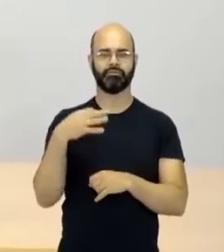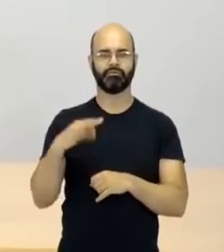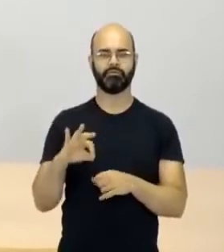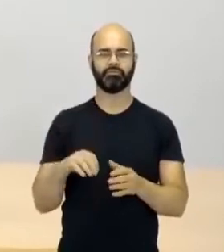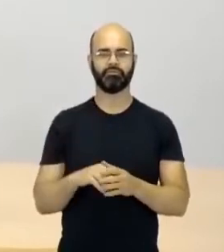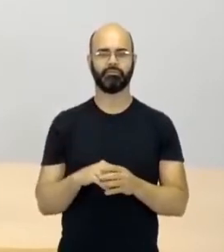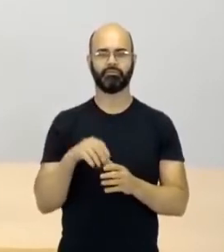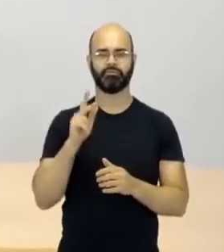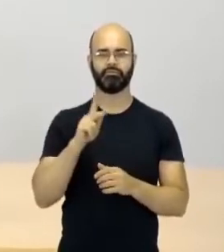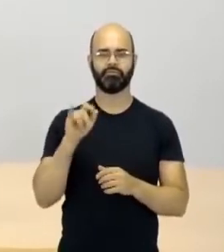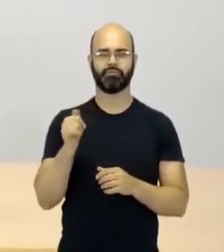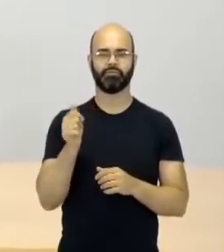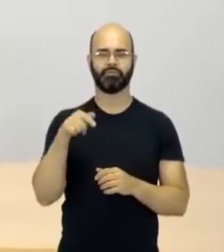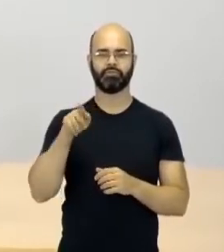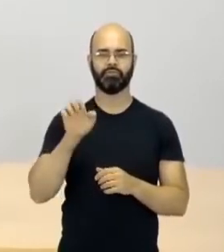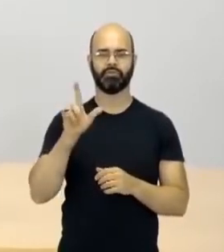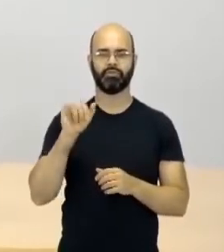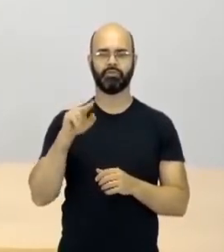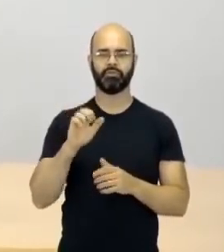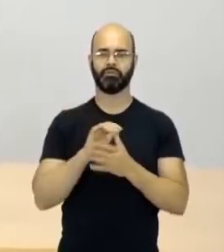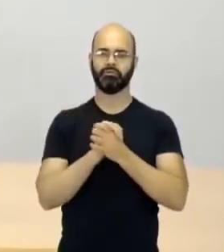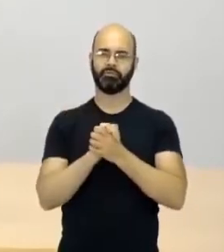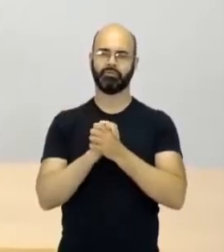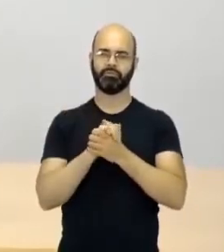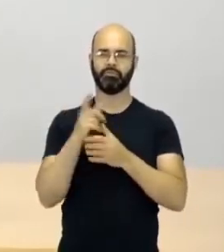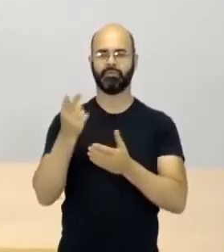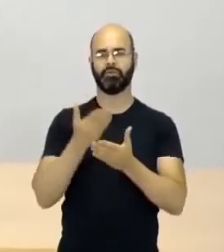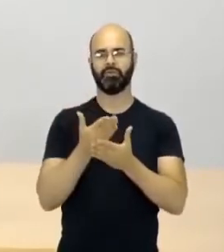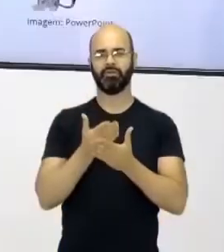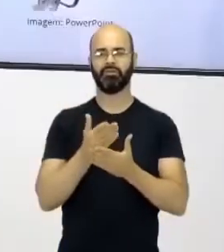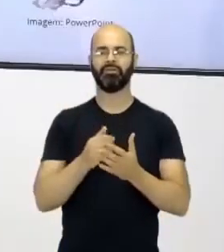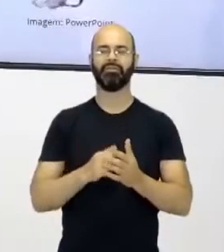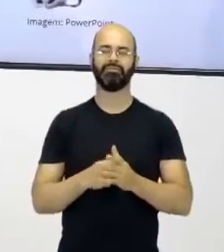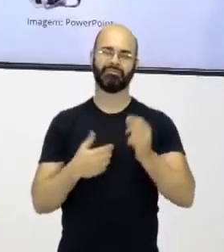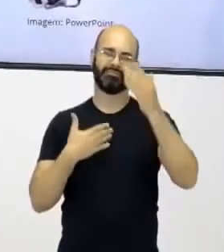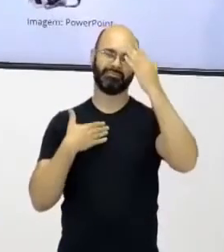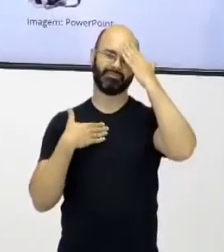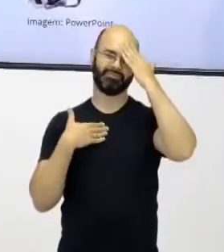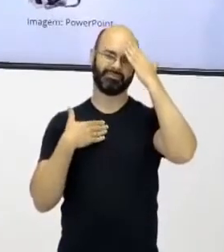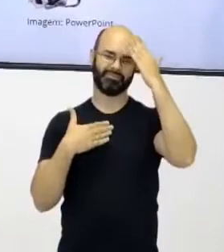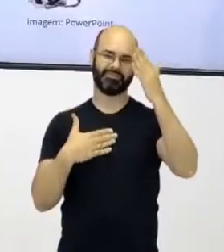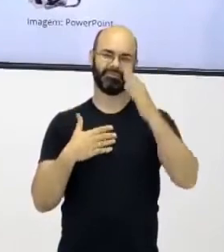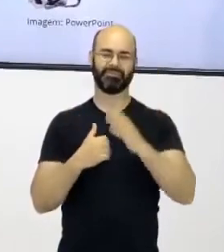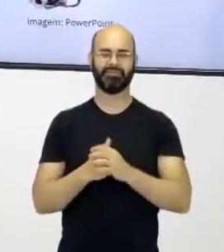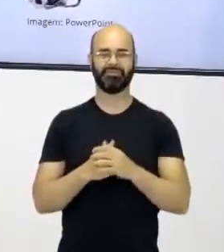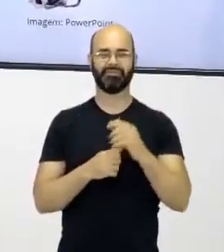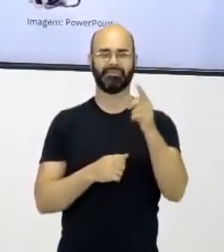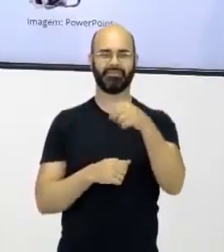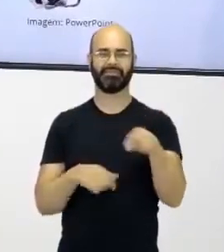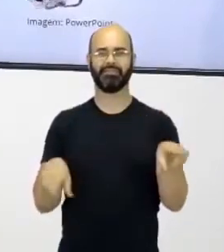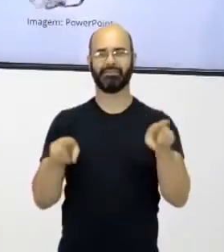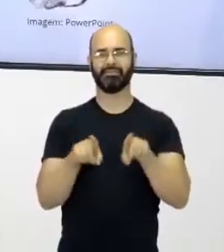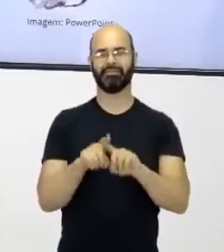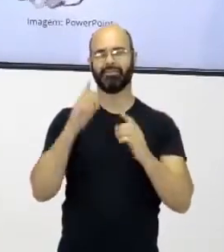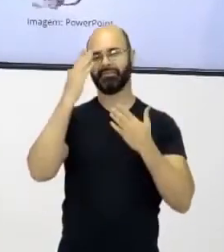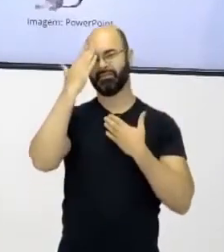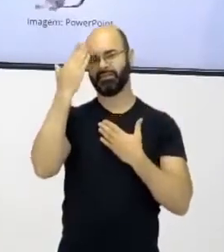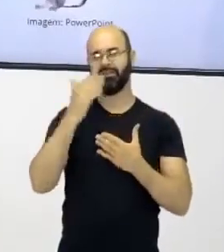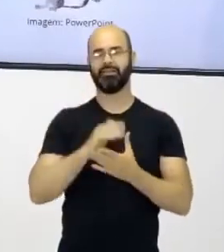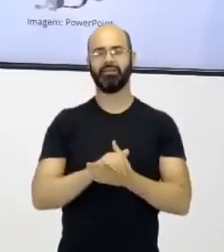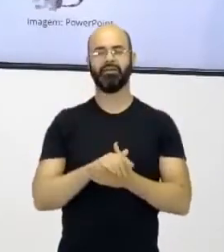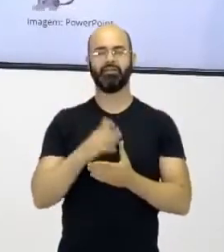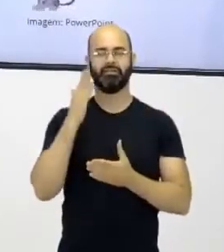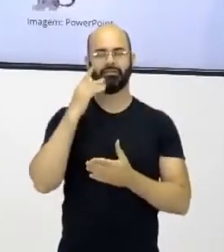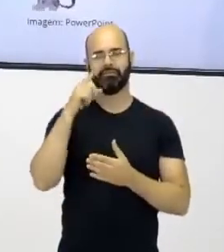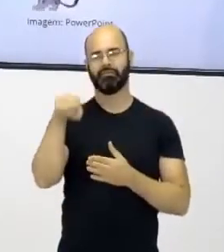a professora Jaqueline, parabenizando você pela aula. Muito obrigada a vocês também aí pela parceria de sempre. E eu sei que vocês